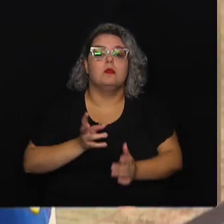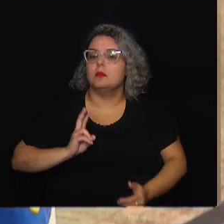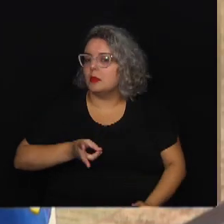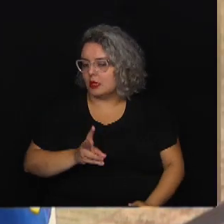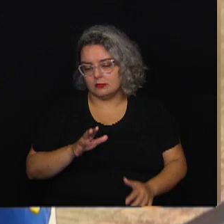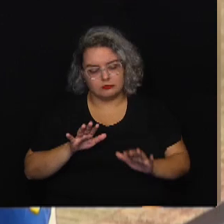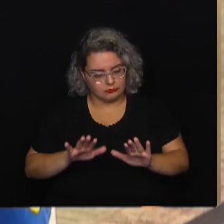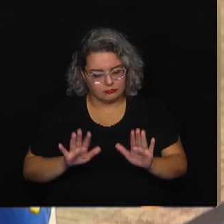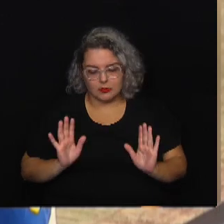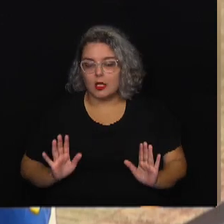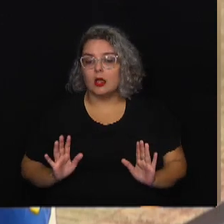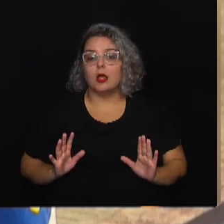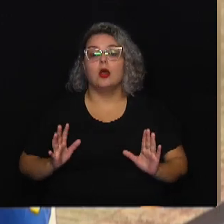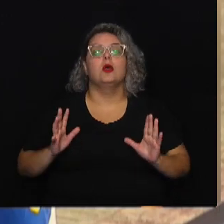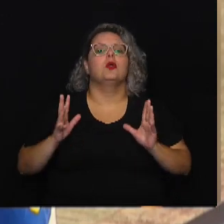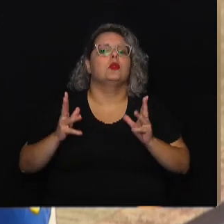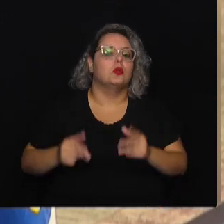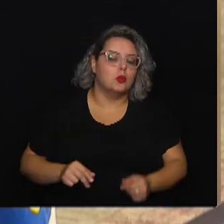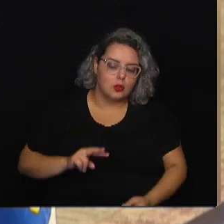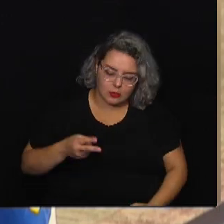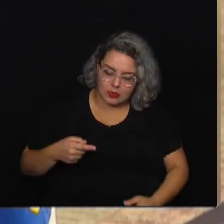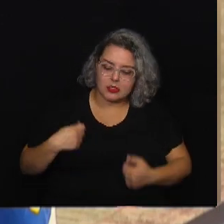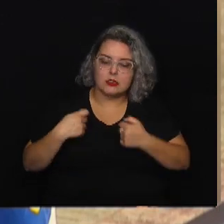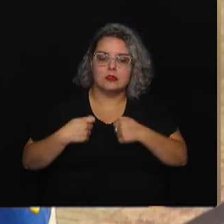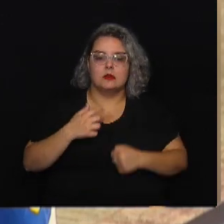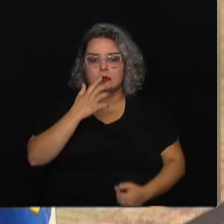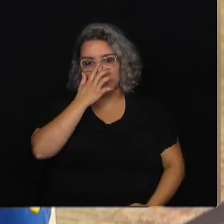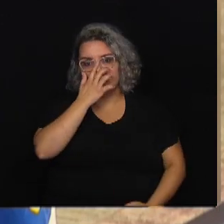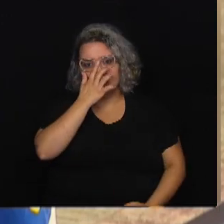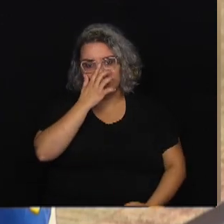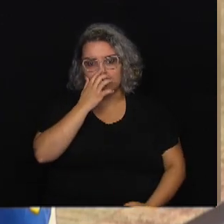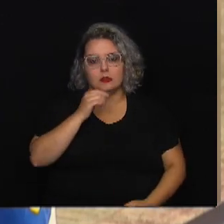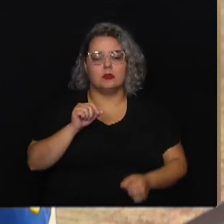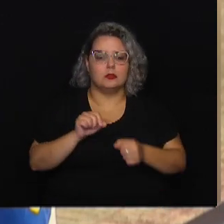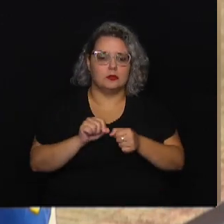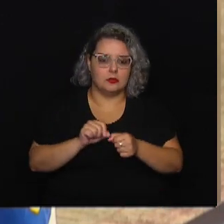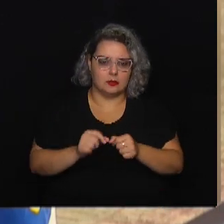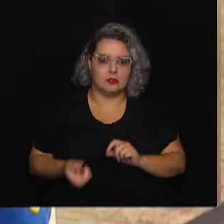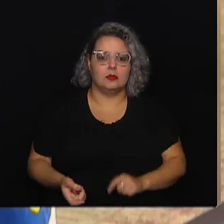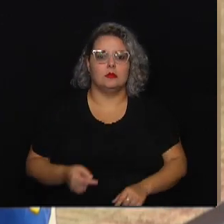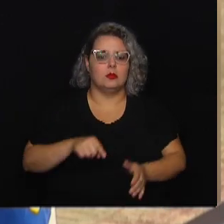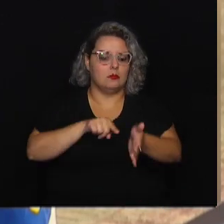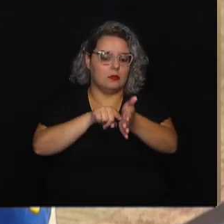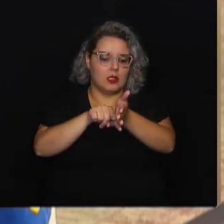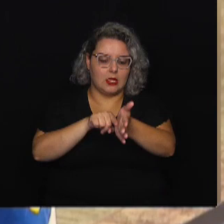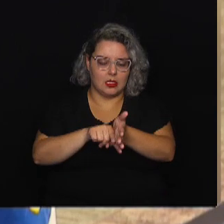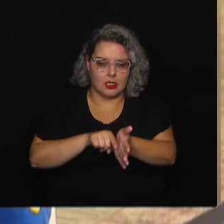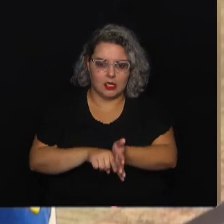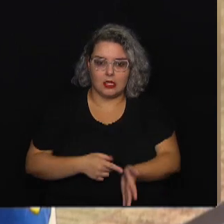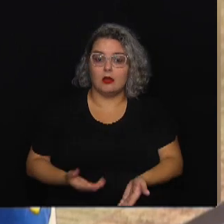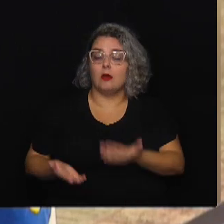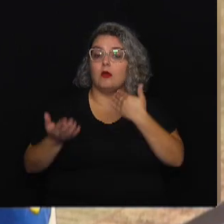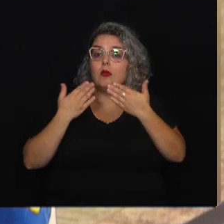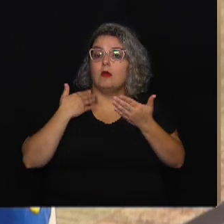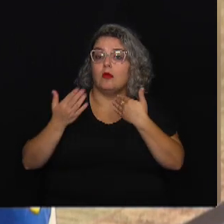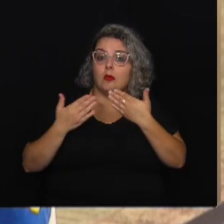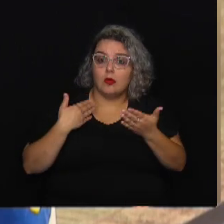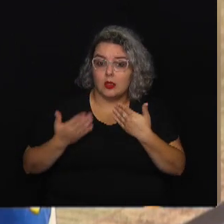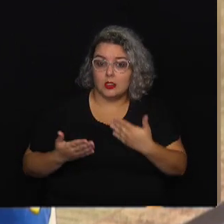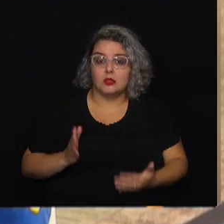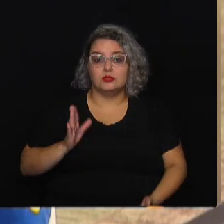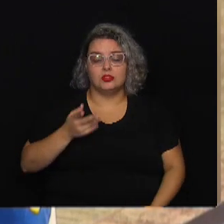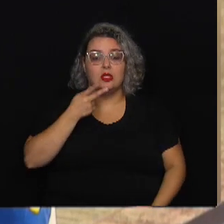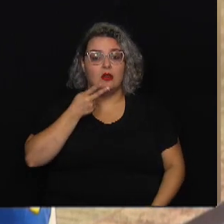permanente. Toda vez que precisar, nós vamos estar fazendo essas indagações, vamos estar conversando com, já falei